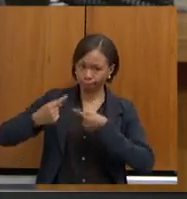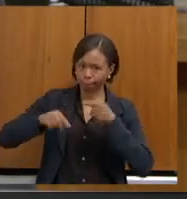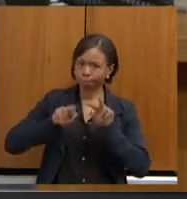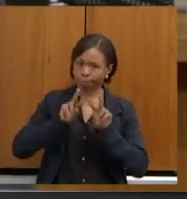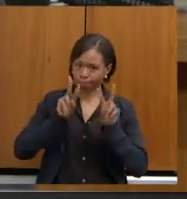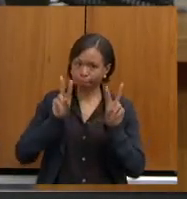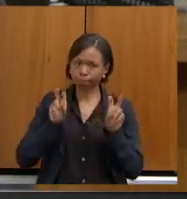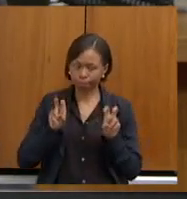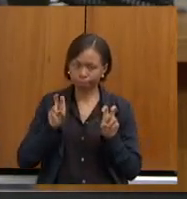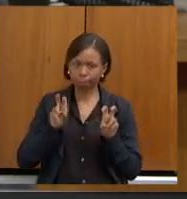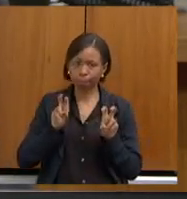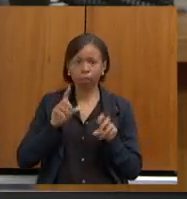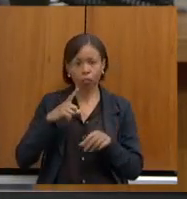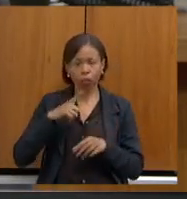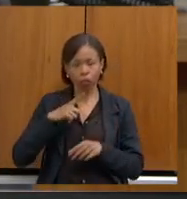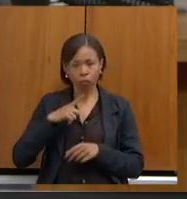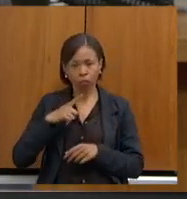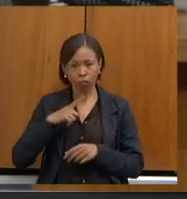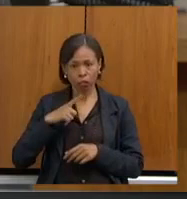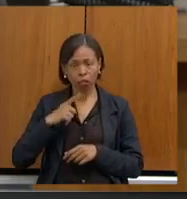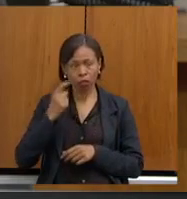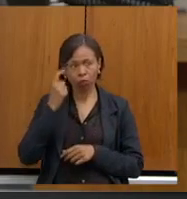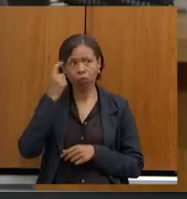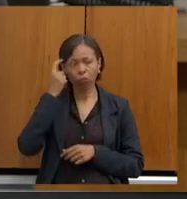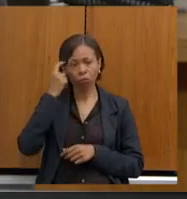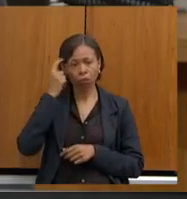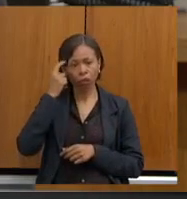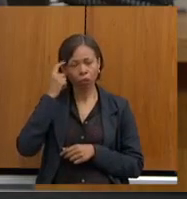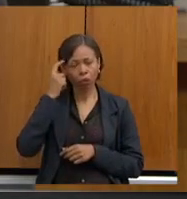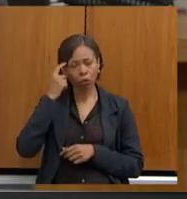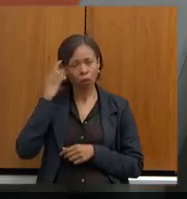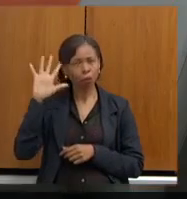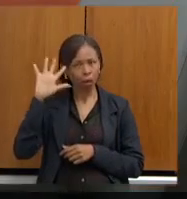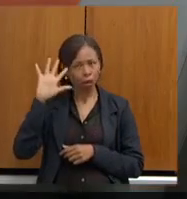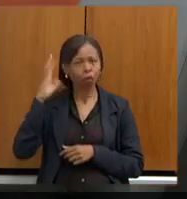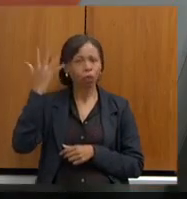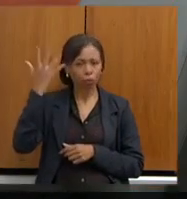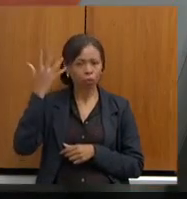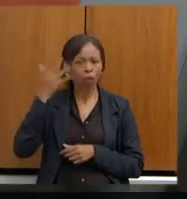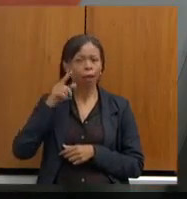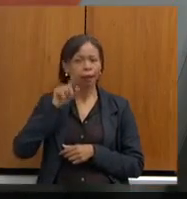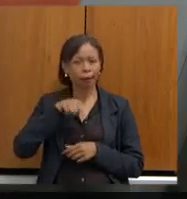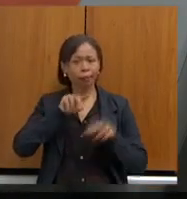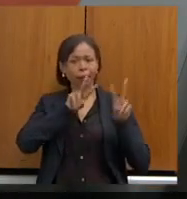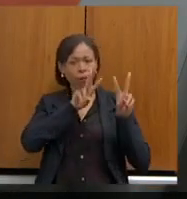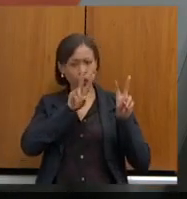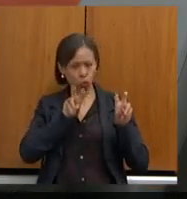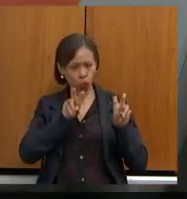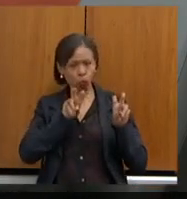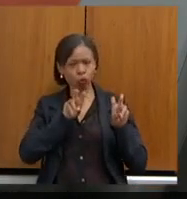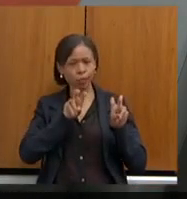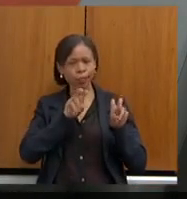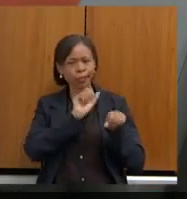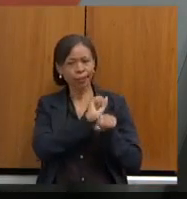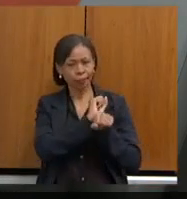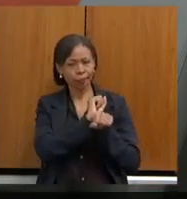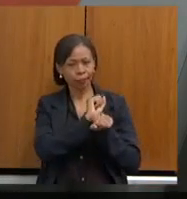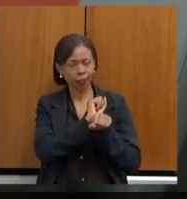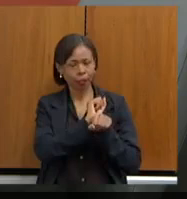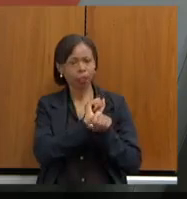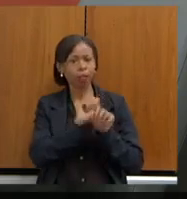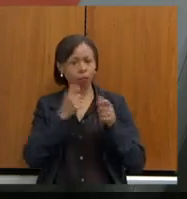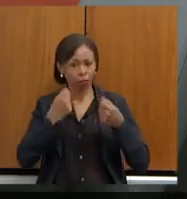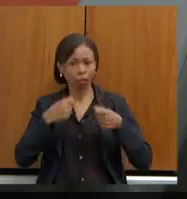nós portanto temos isso em nossa mente para resolver um assunto pendente uma situação merece